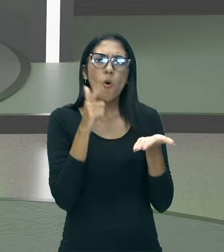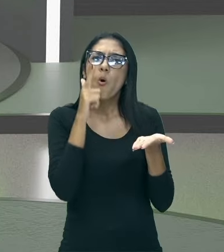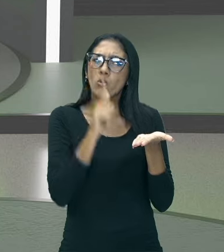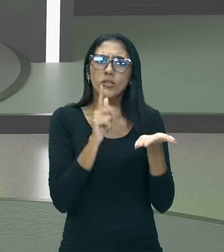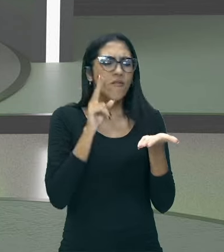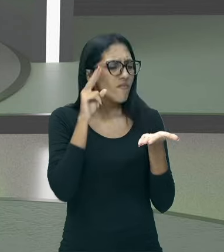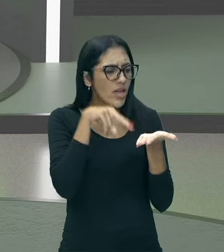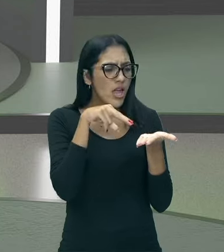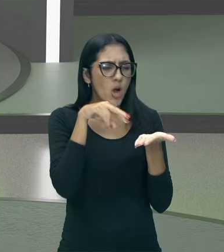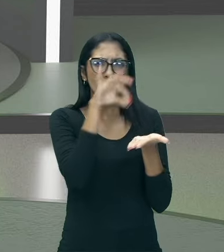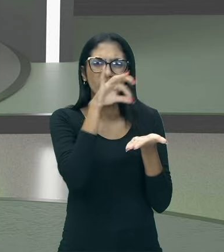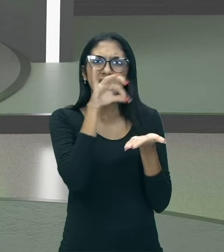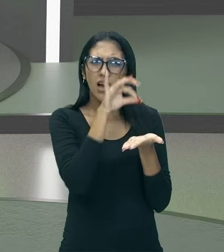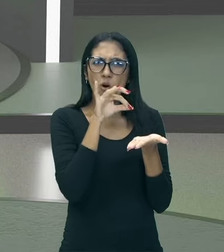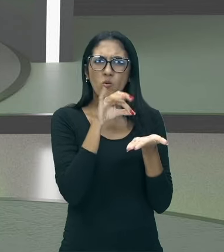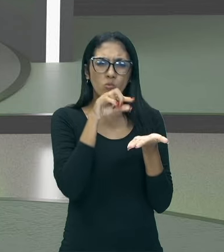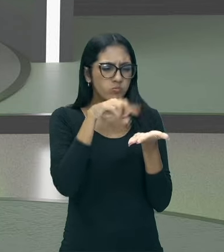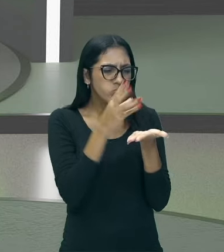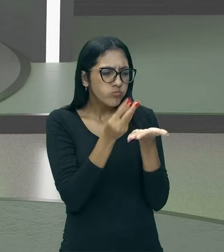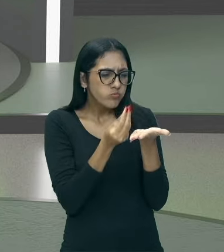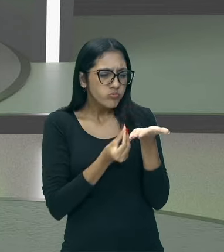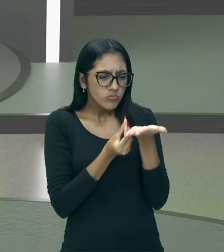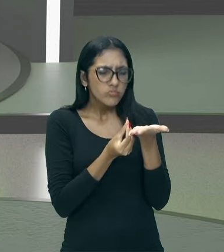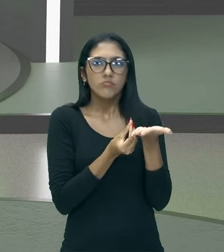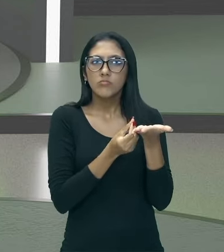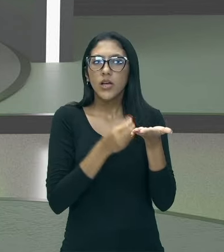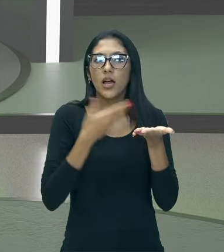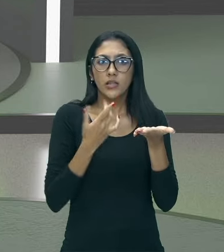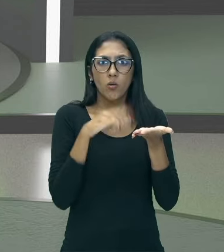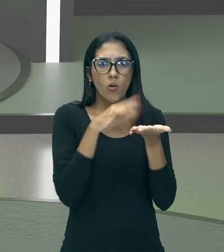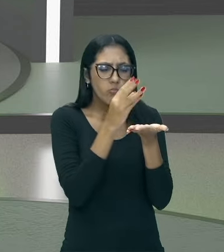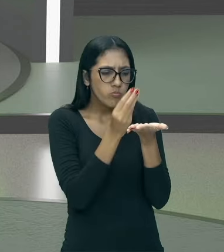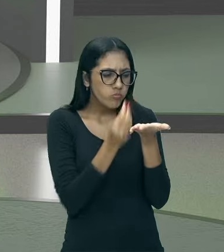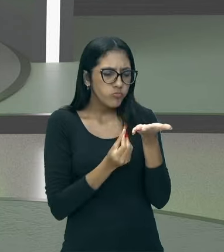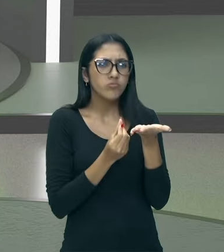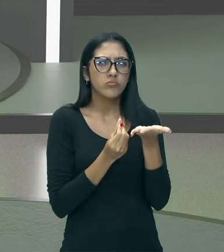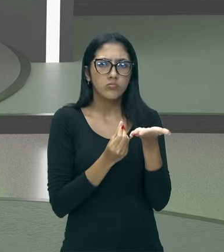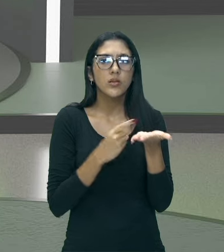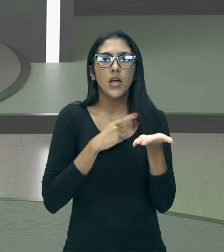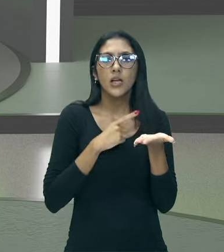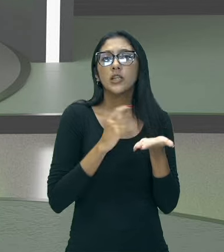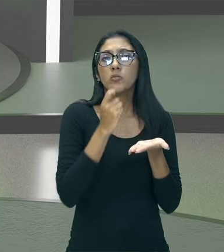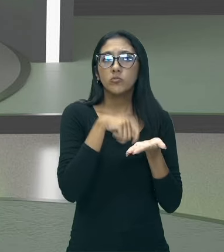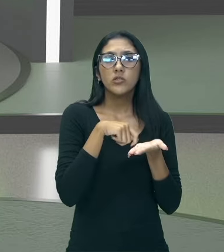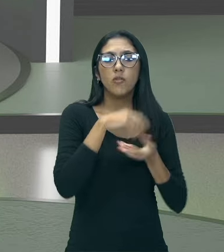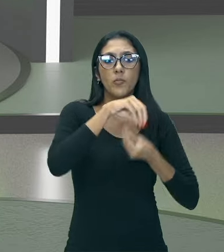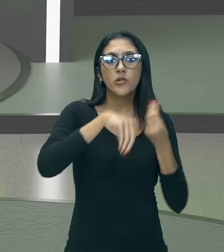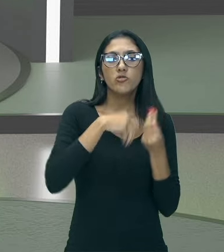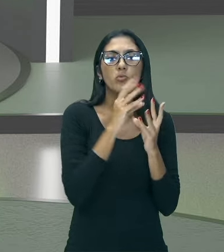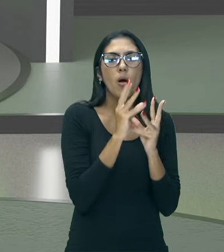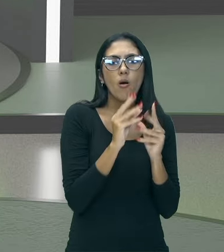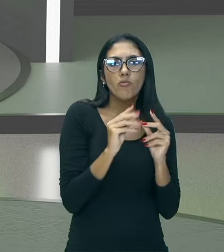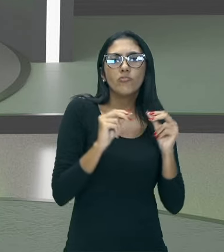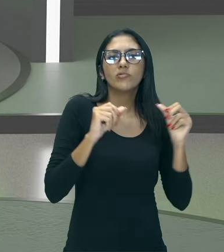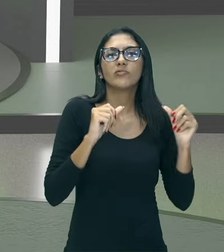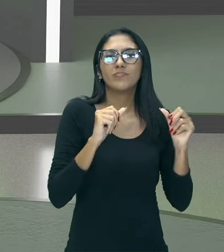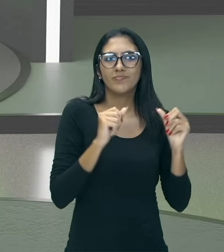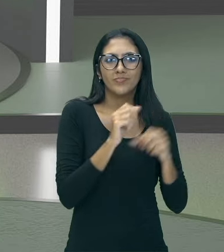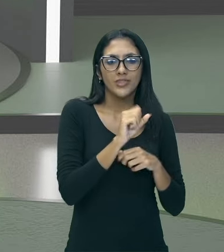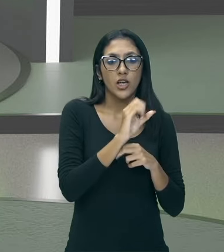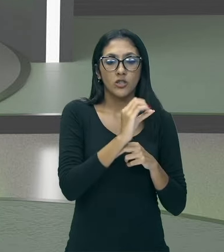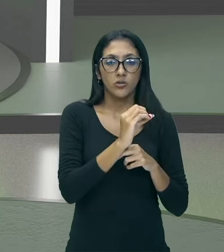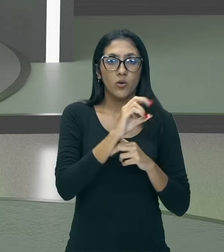Não. Então, eu posso afirmar que toda solução é uma mistura homogênea, né? Aí,